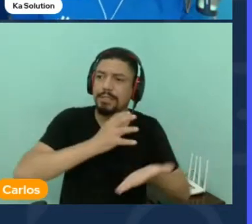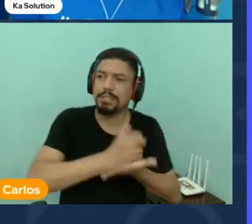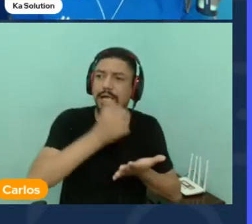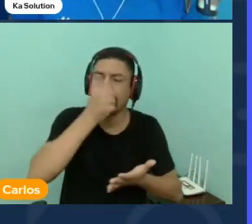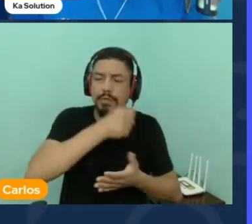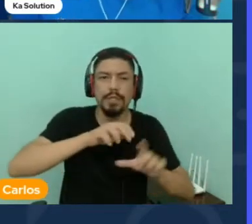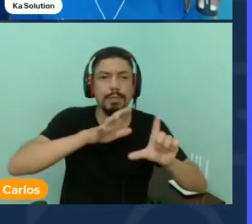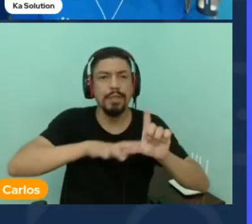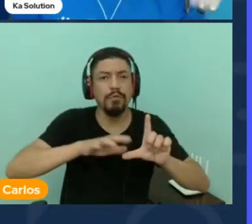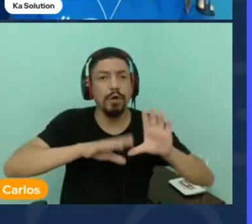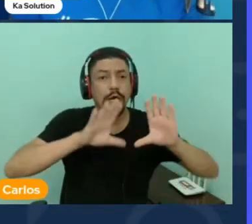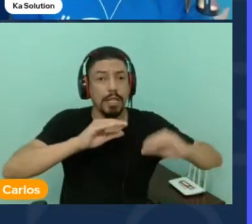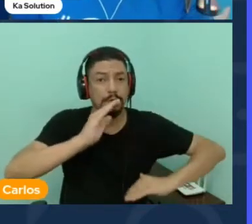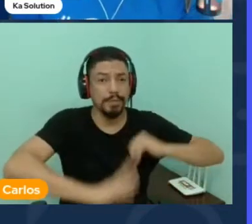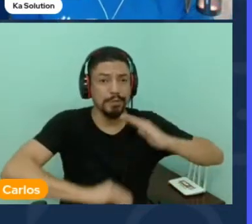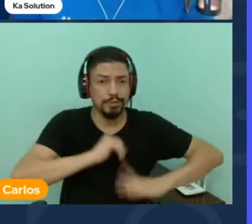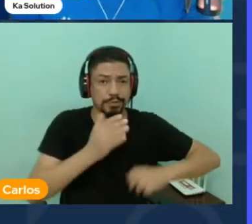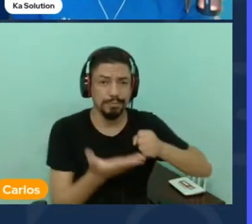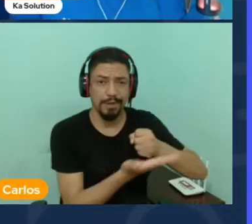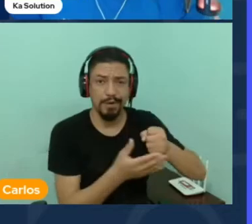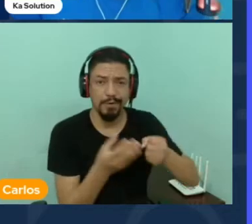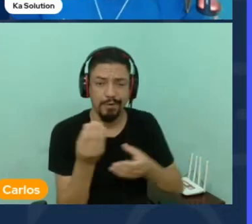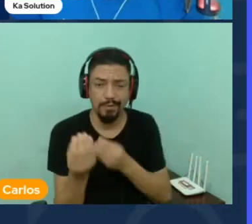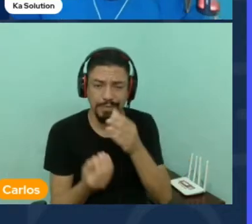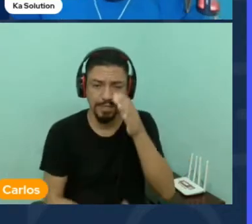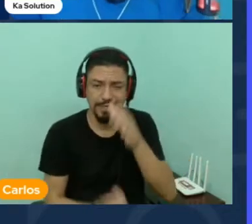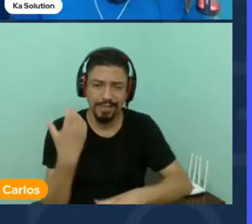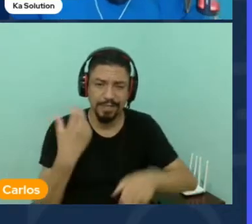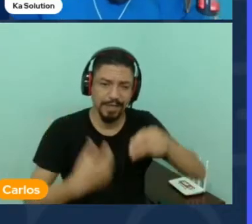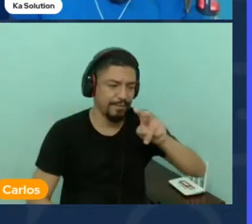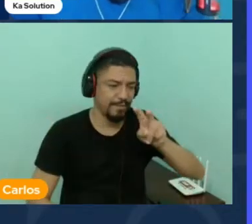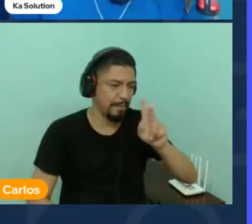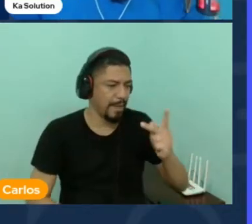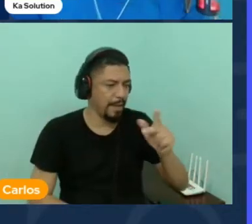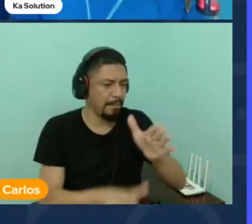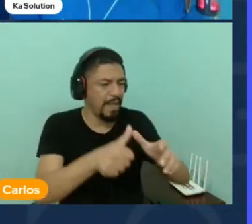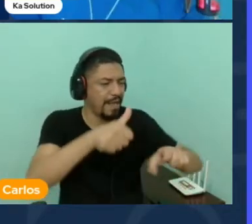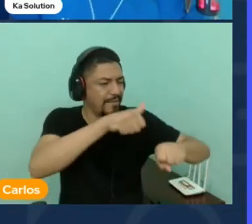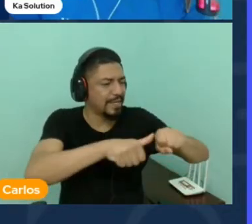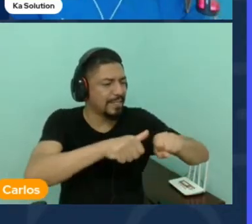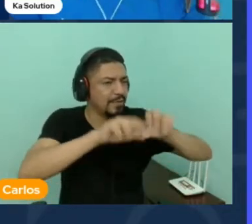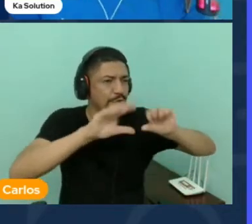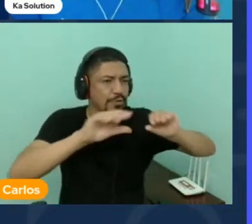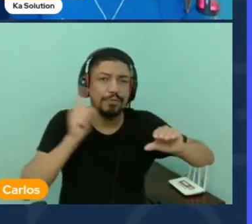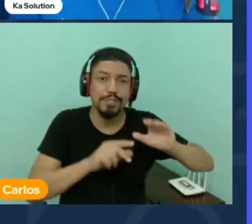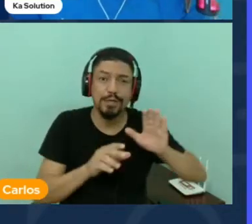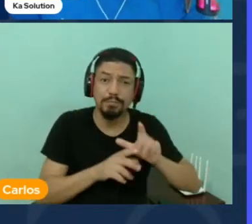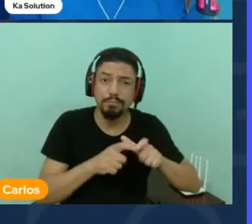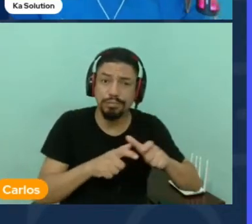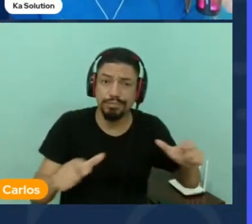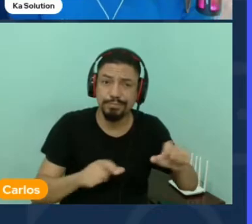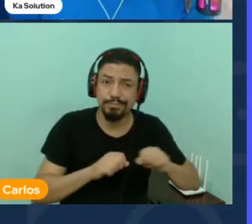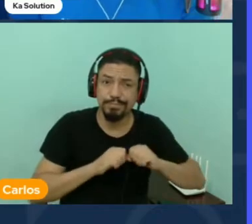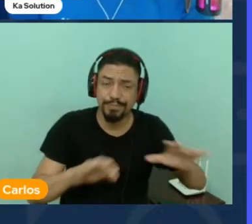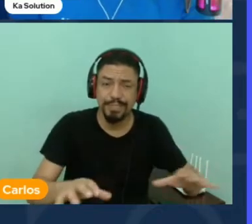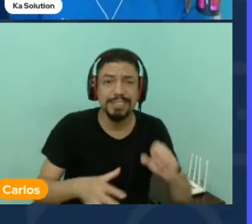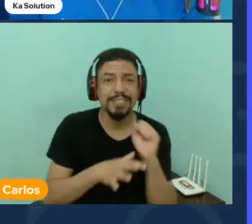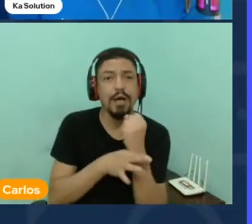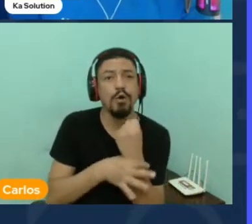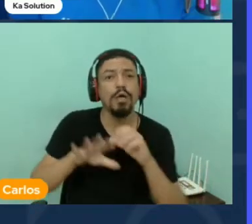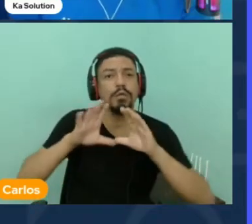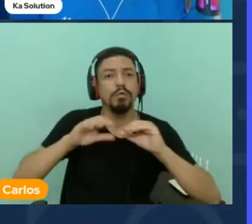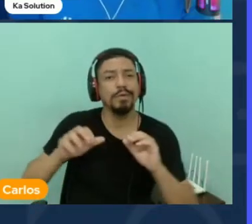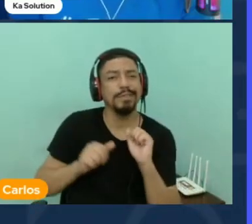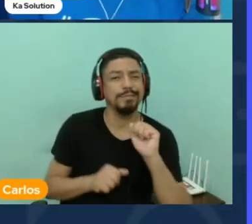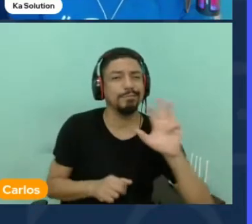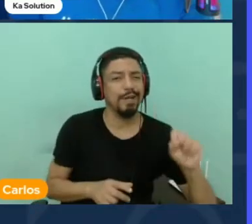Cloud Practitioner Essentials, como criar um MVP na nuvem. Aproveitem o QR Code. Segurança na nuvem AWS. Escale